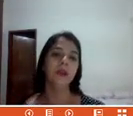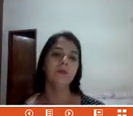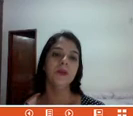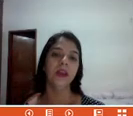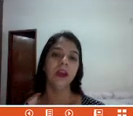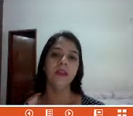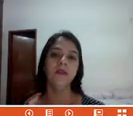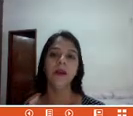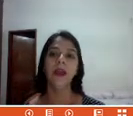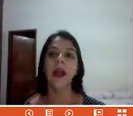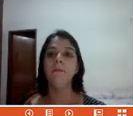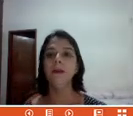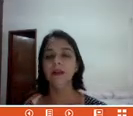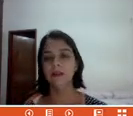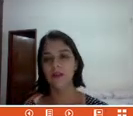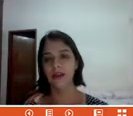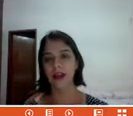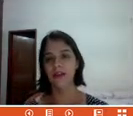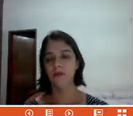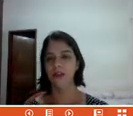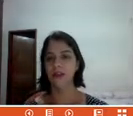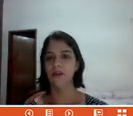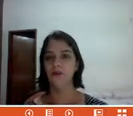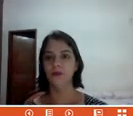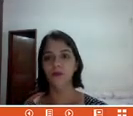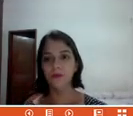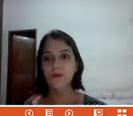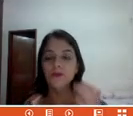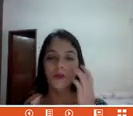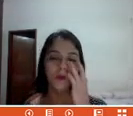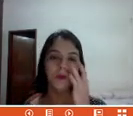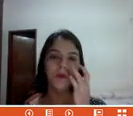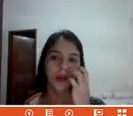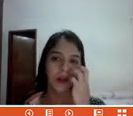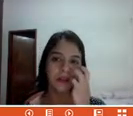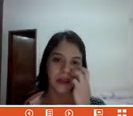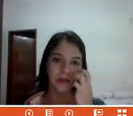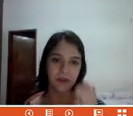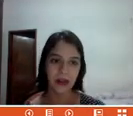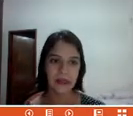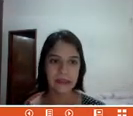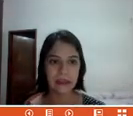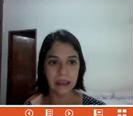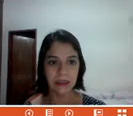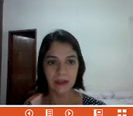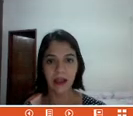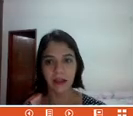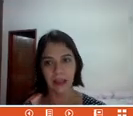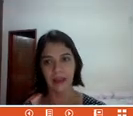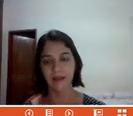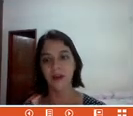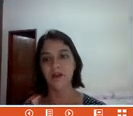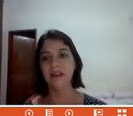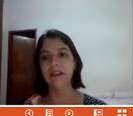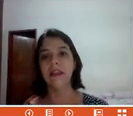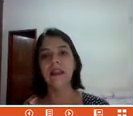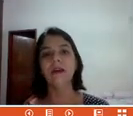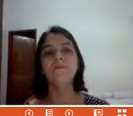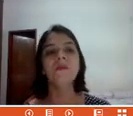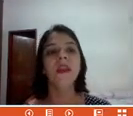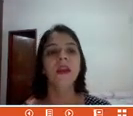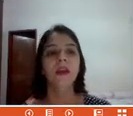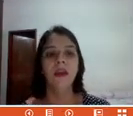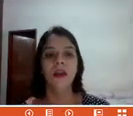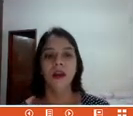por quê? Porque ela não é apenas os sinais, mas ela é todo um conjunto que nós iremos falar logo em